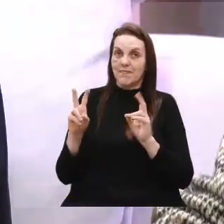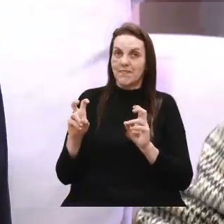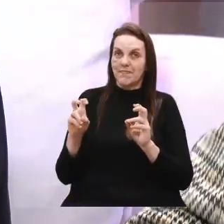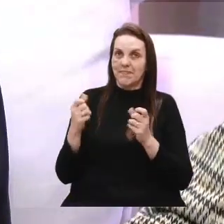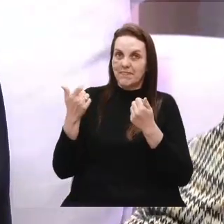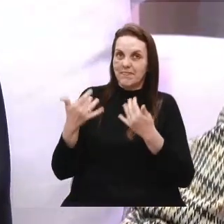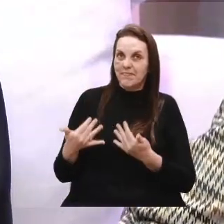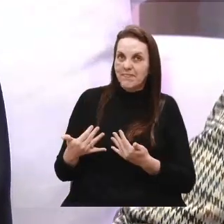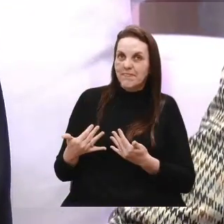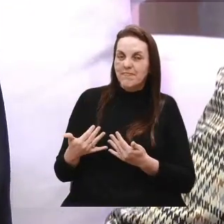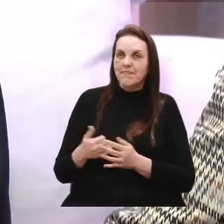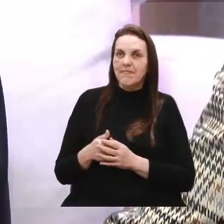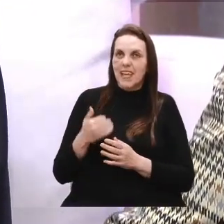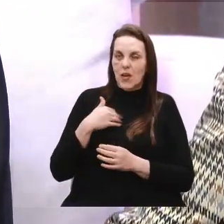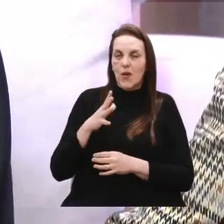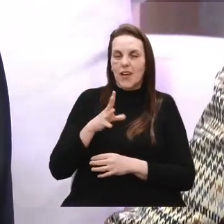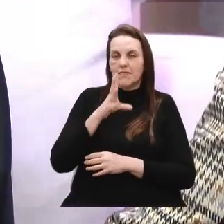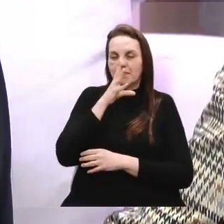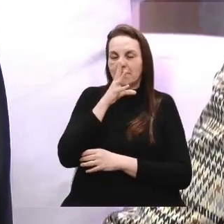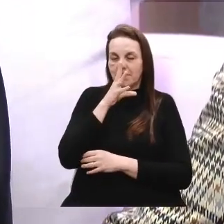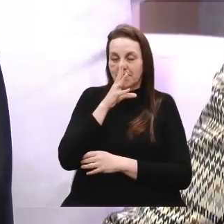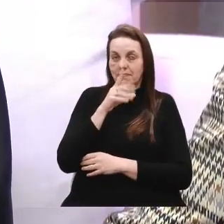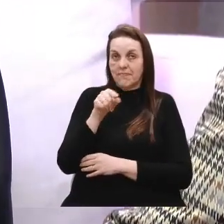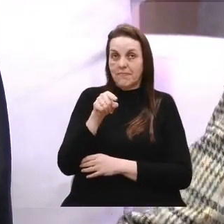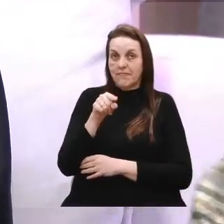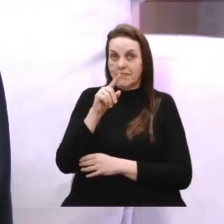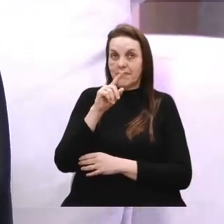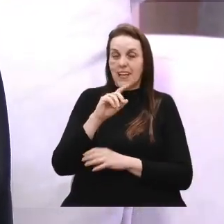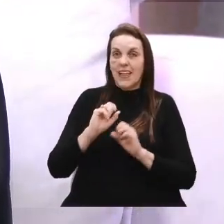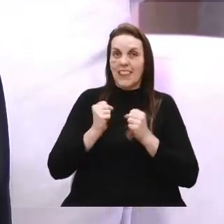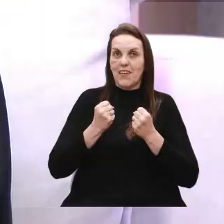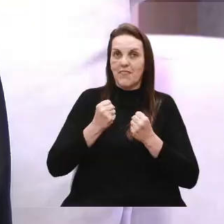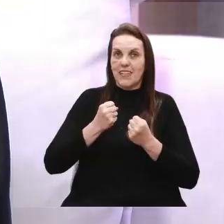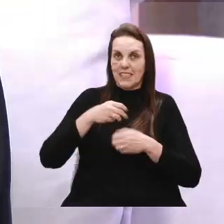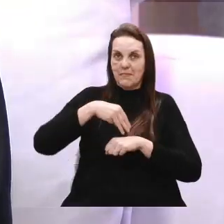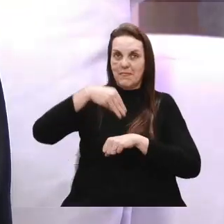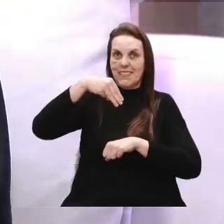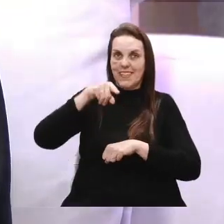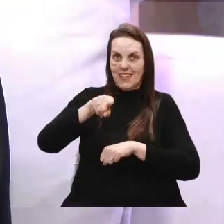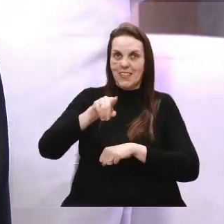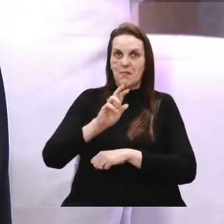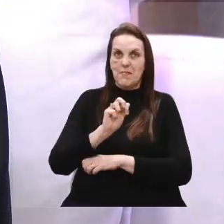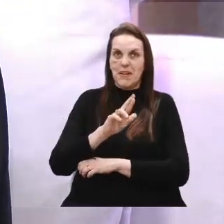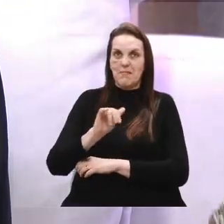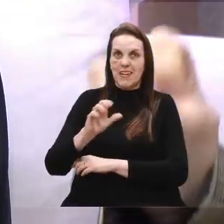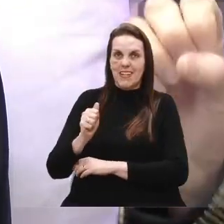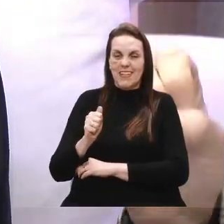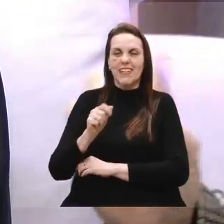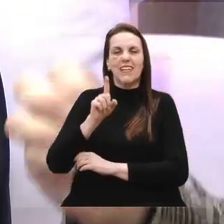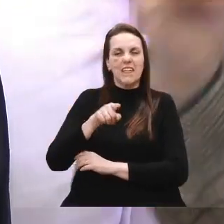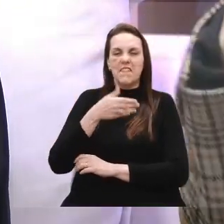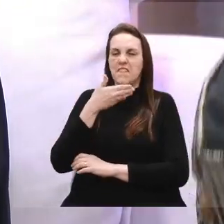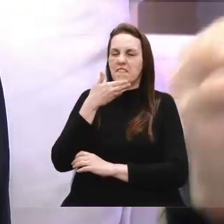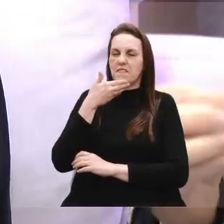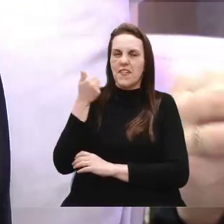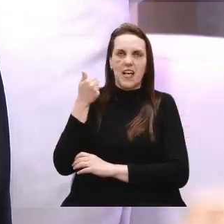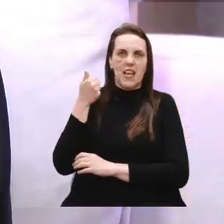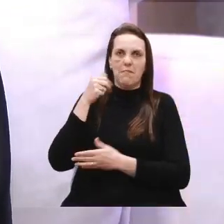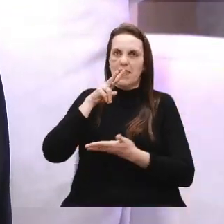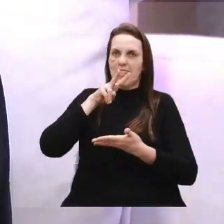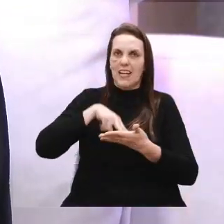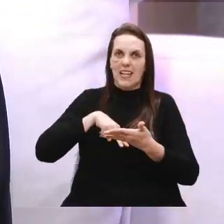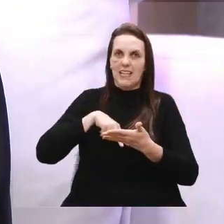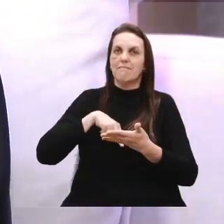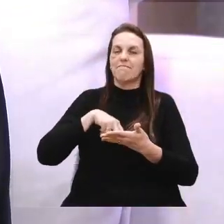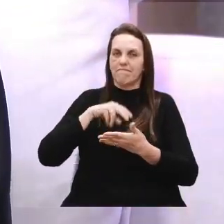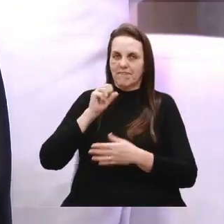assunto, eu quero dizer que eu assisti a defesa do mestrado da Bárbara, e vale a pena